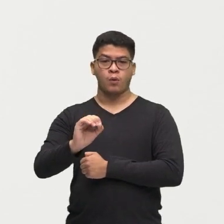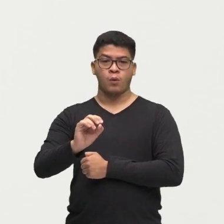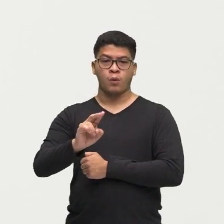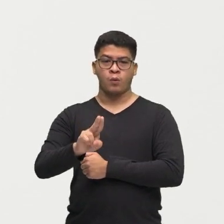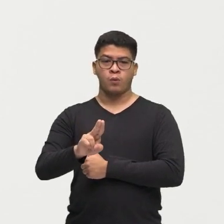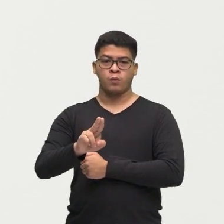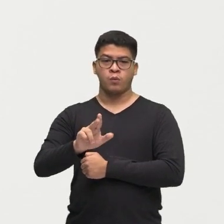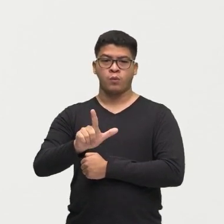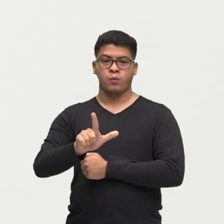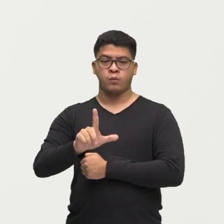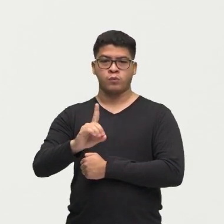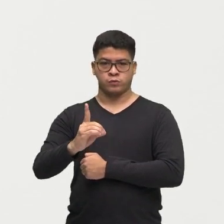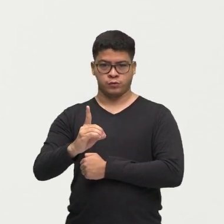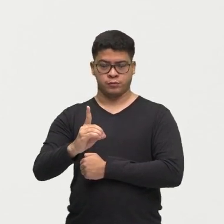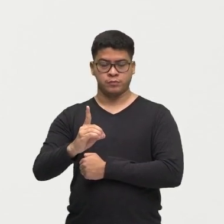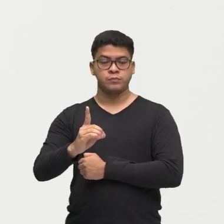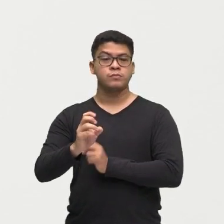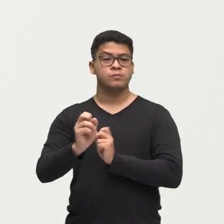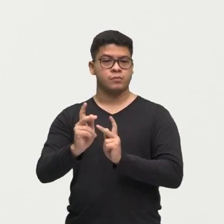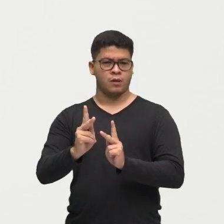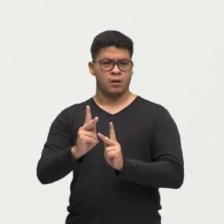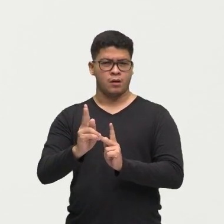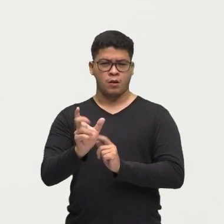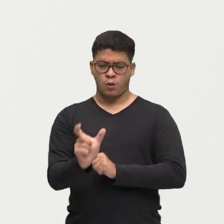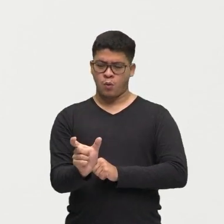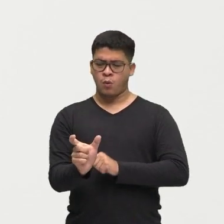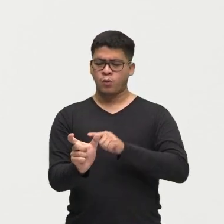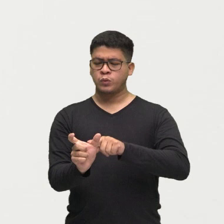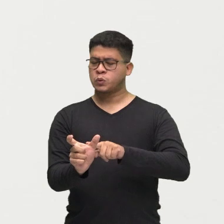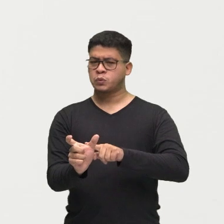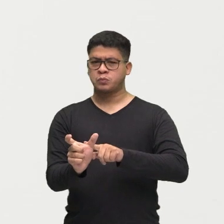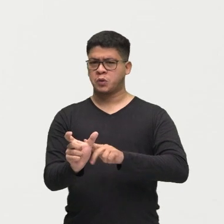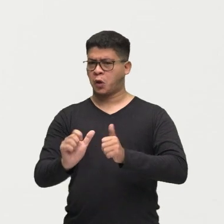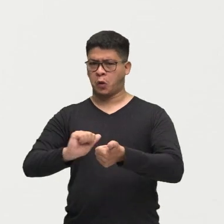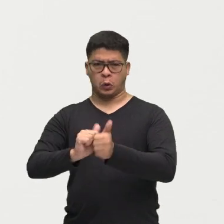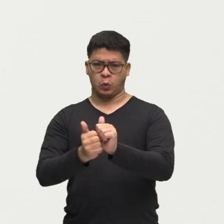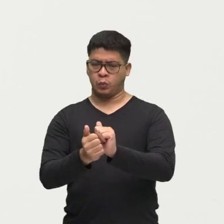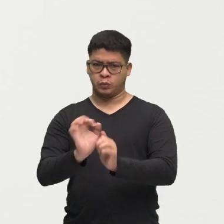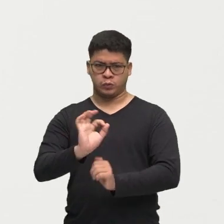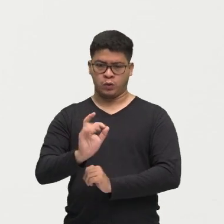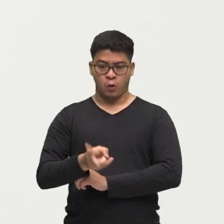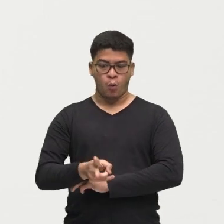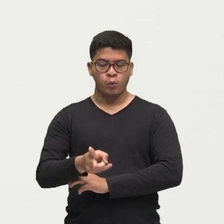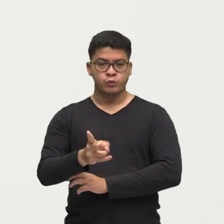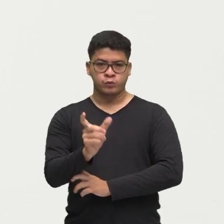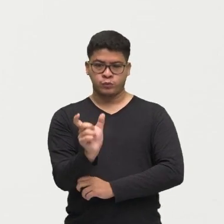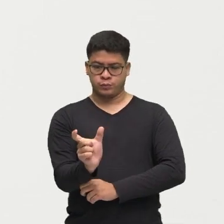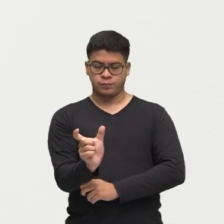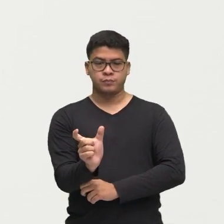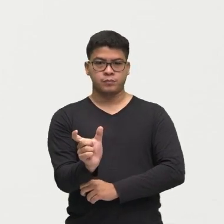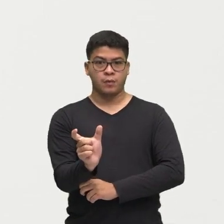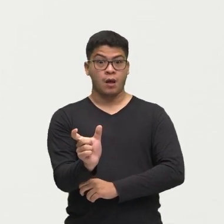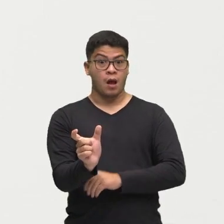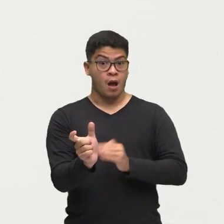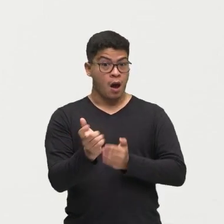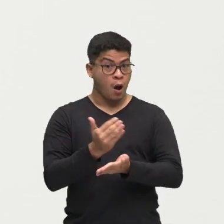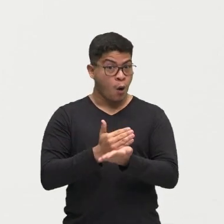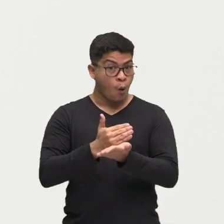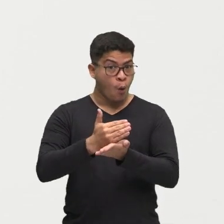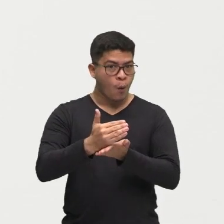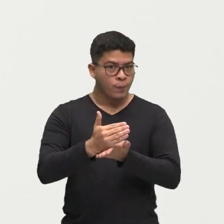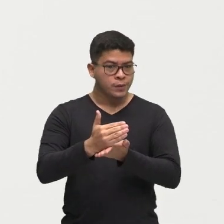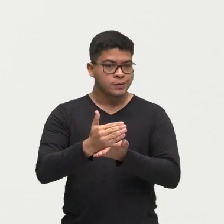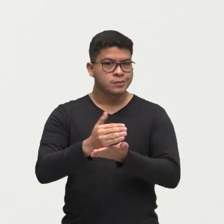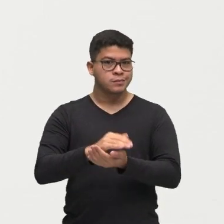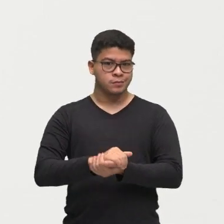elas têm a mesma forma, né? Todas as alternativas. Agora começou a mudança, olha só. Na